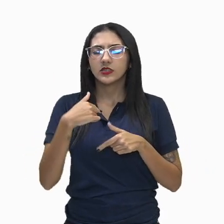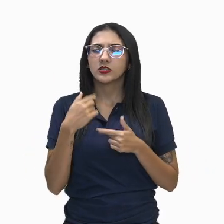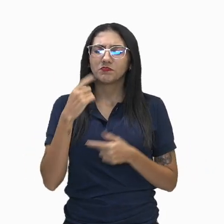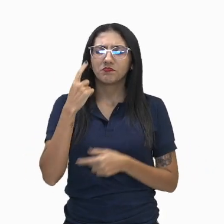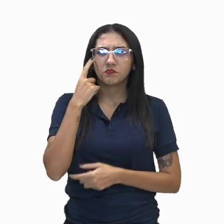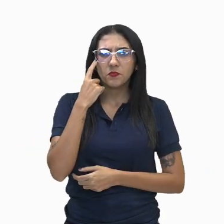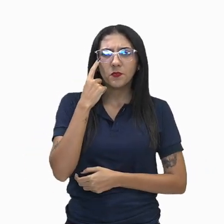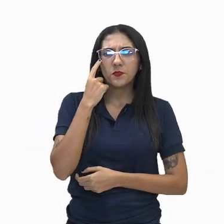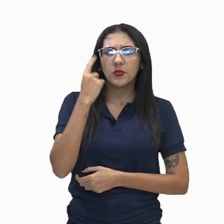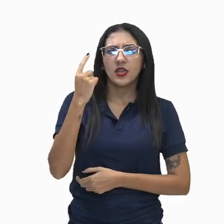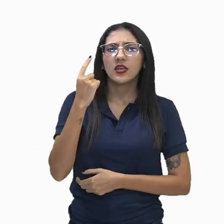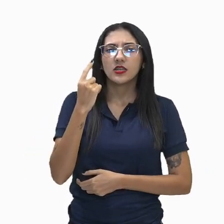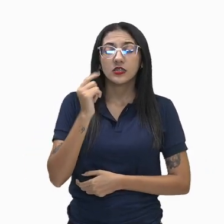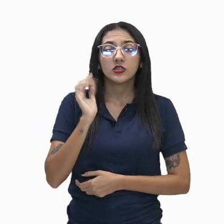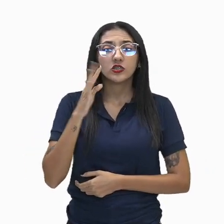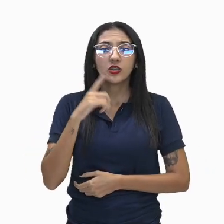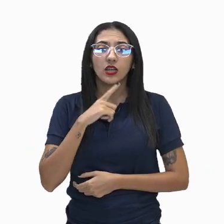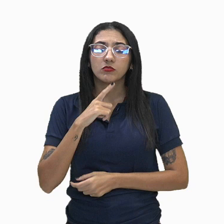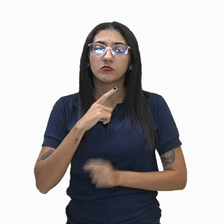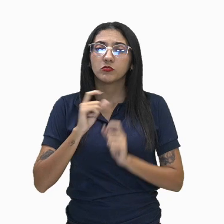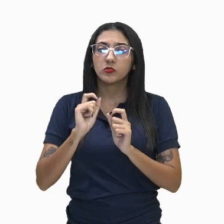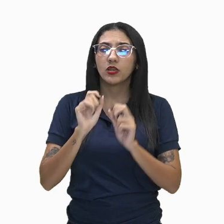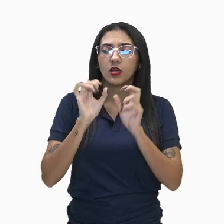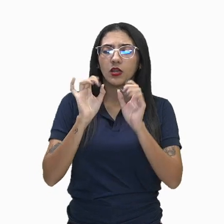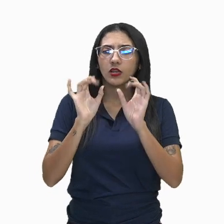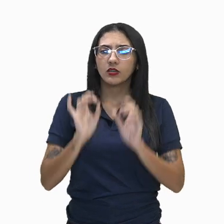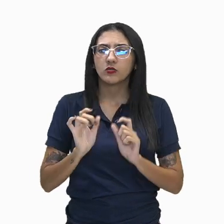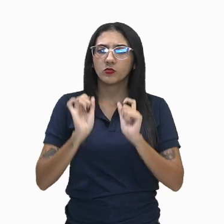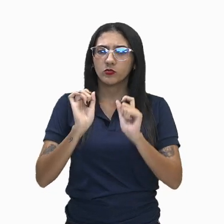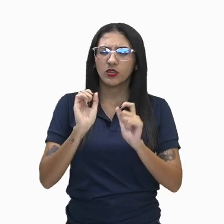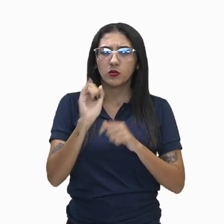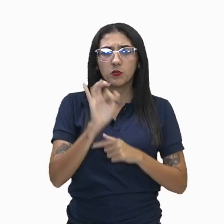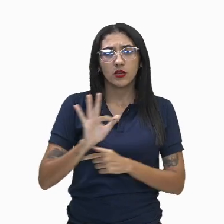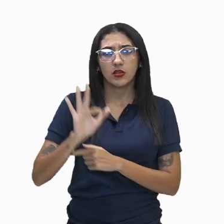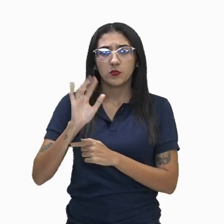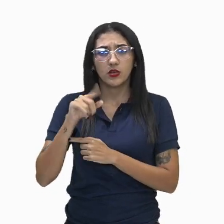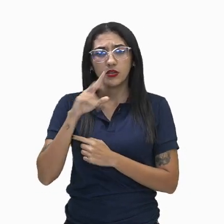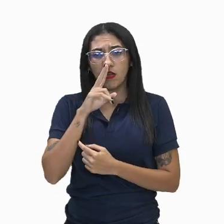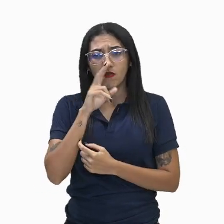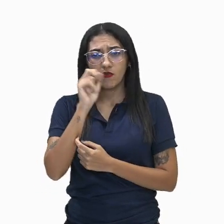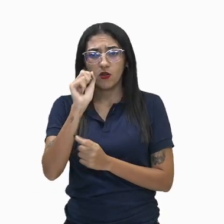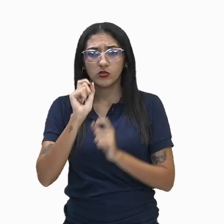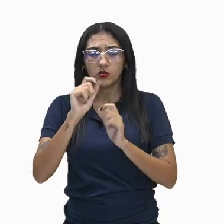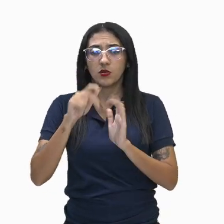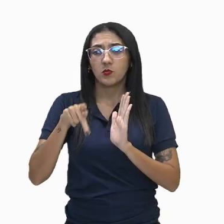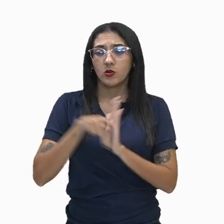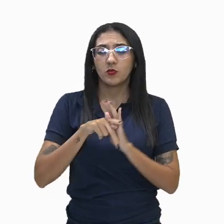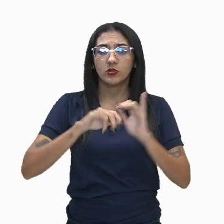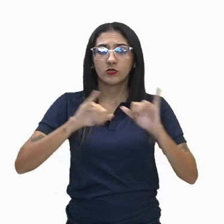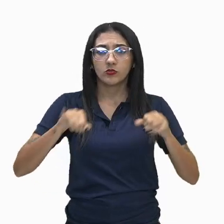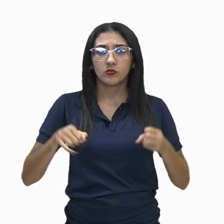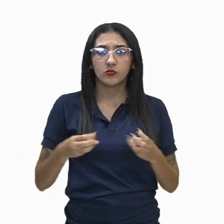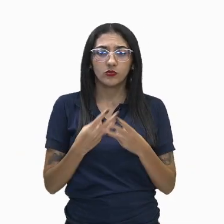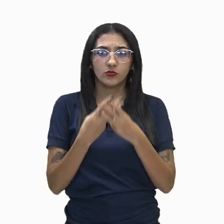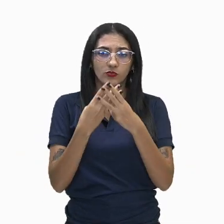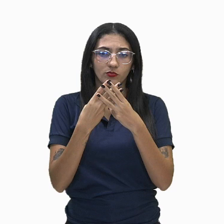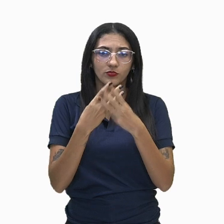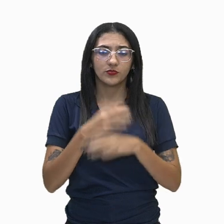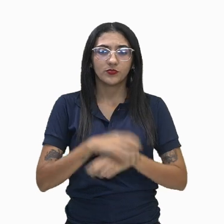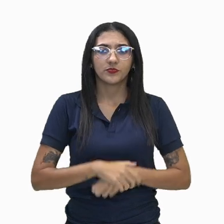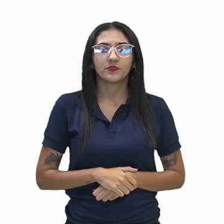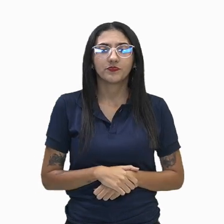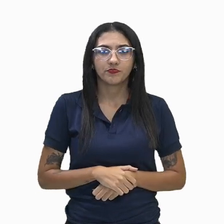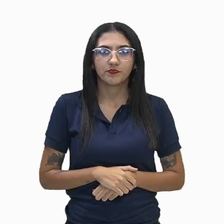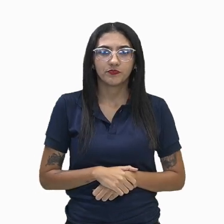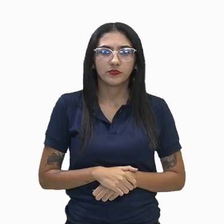pensamos e já contemplamos uma imagem que é muito forte no judaísmo. Quando você pensa,